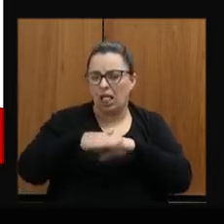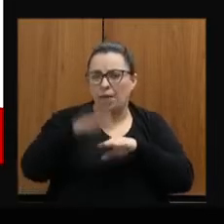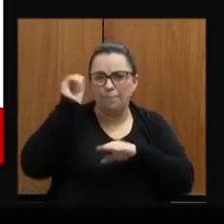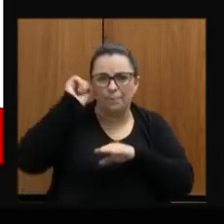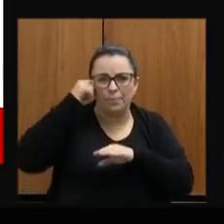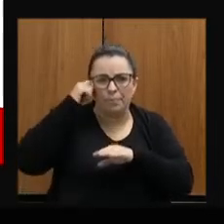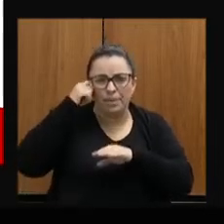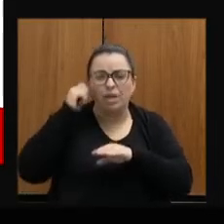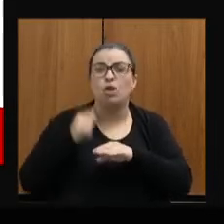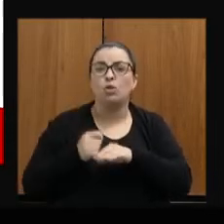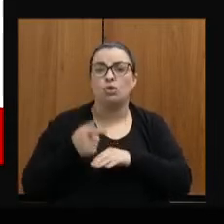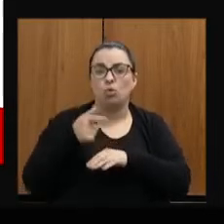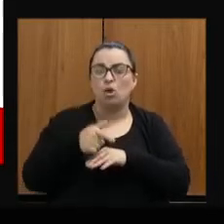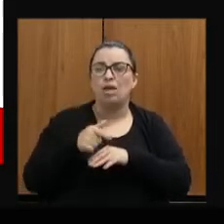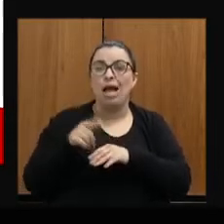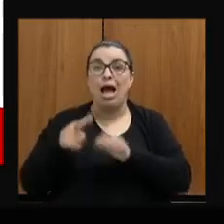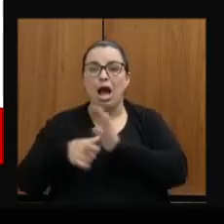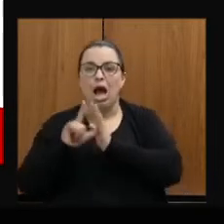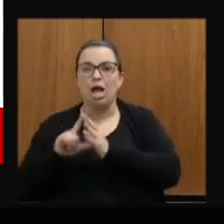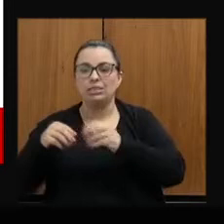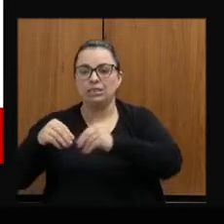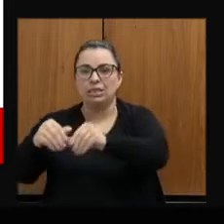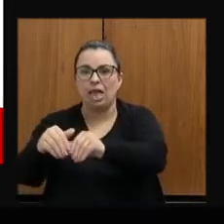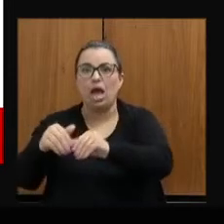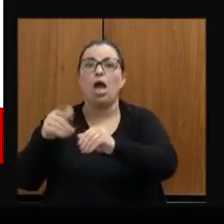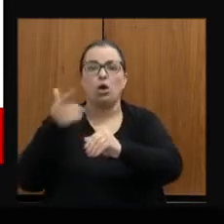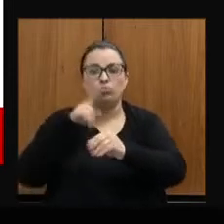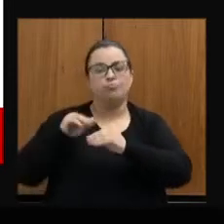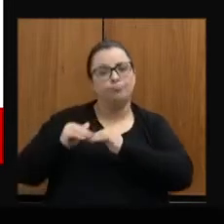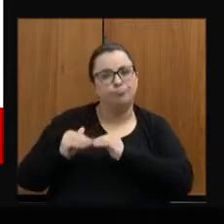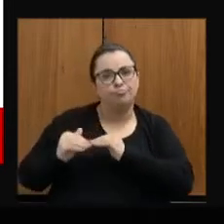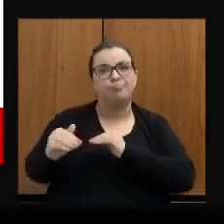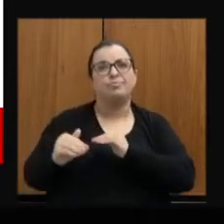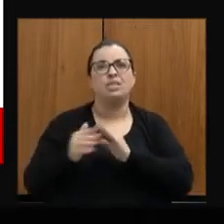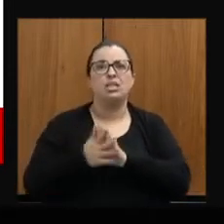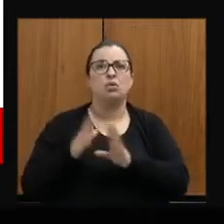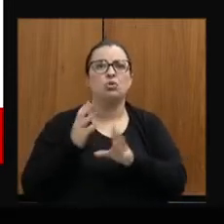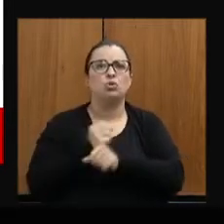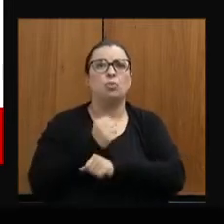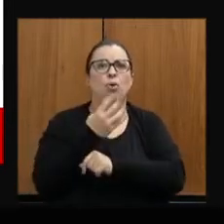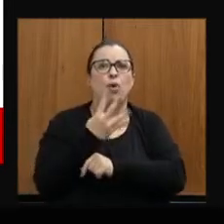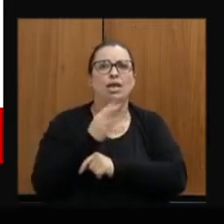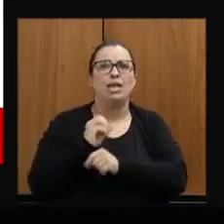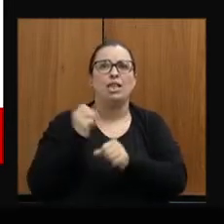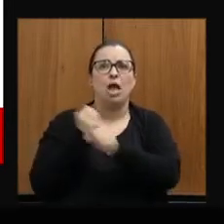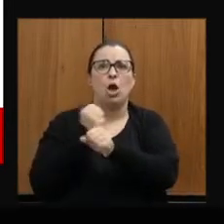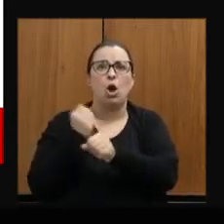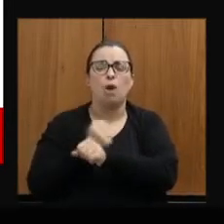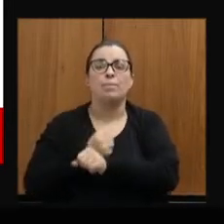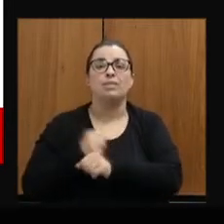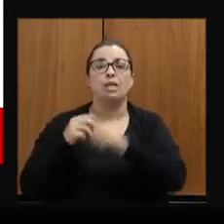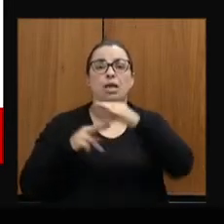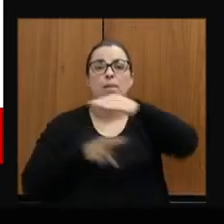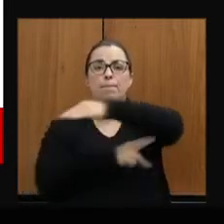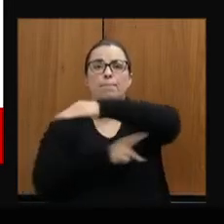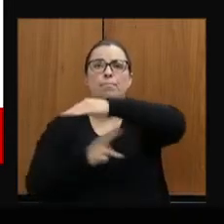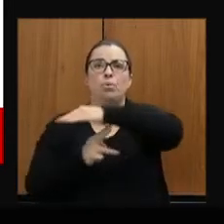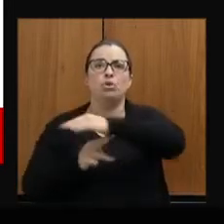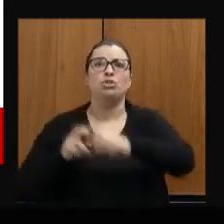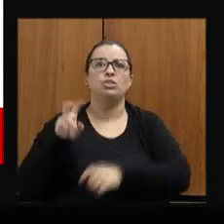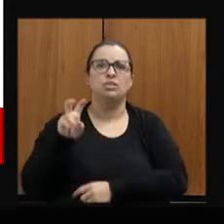terra então eu tô falando de 40 obras de pavimentação e Cinco Pontes EA que a gente traz o